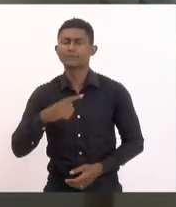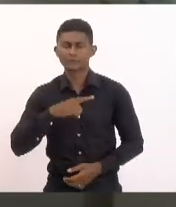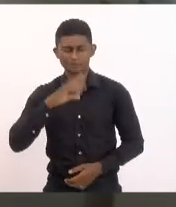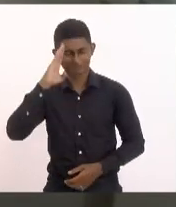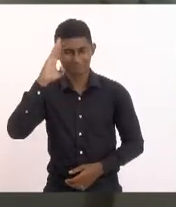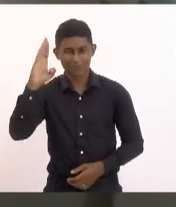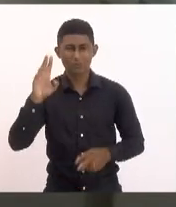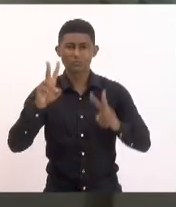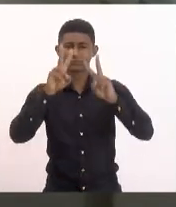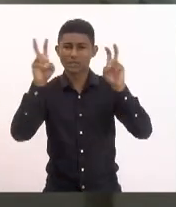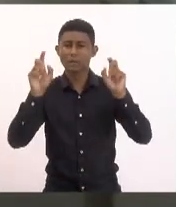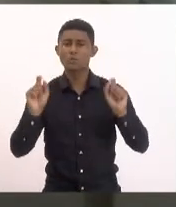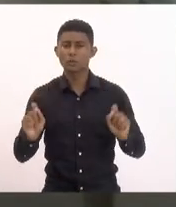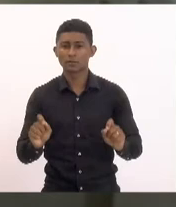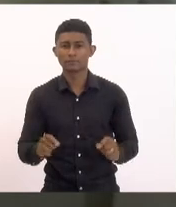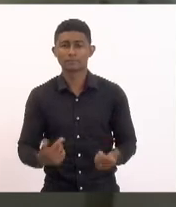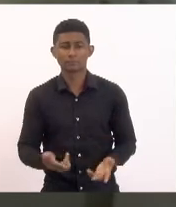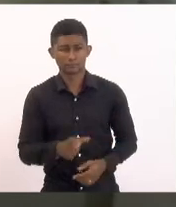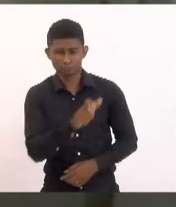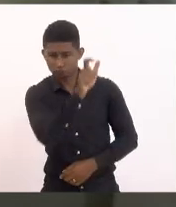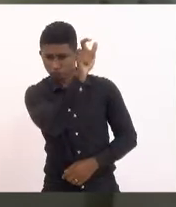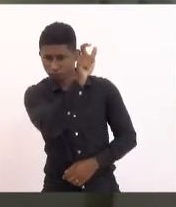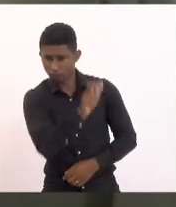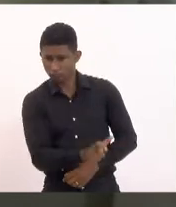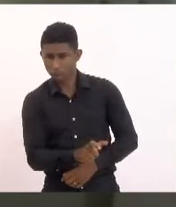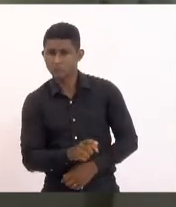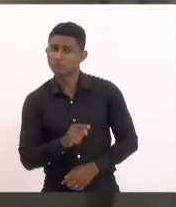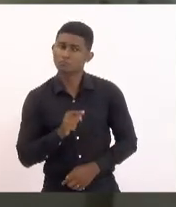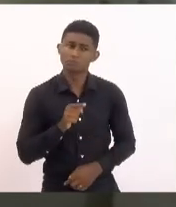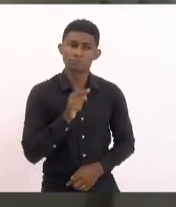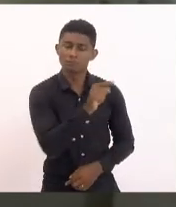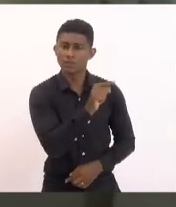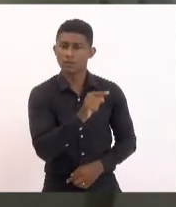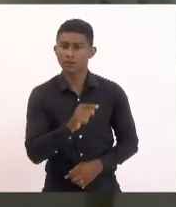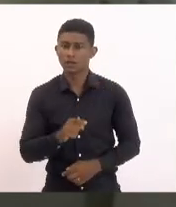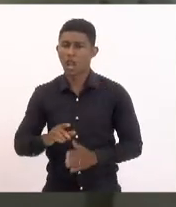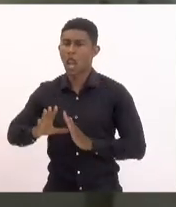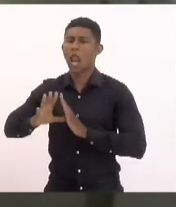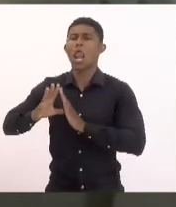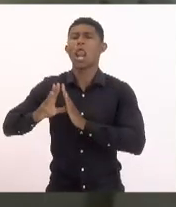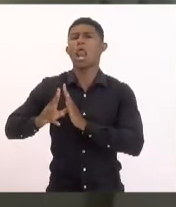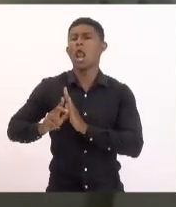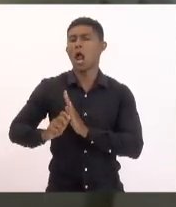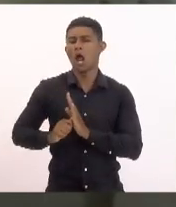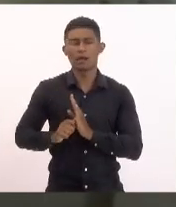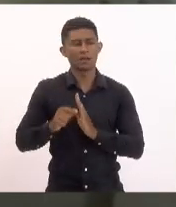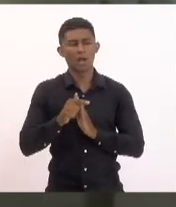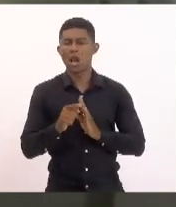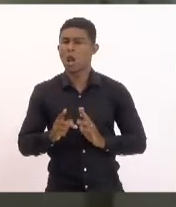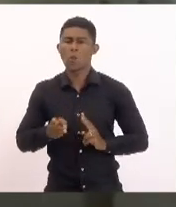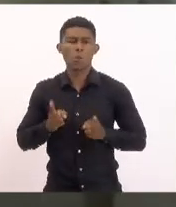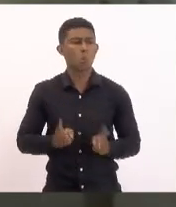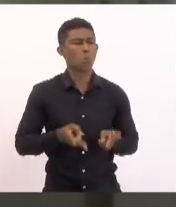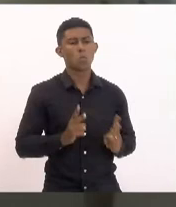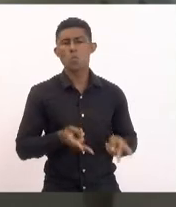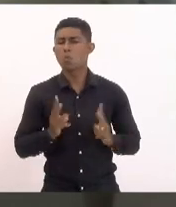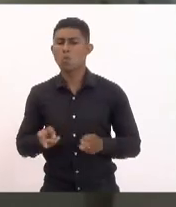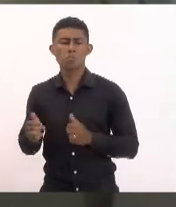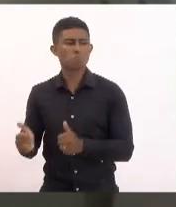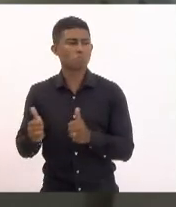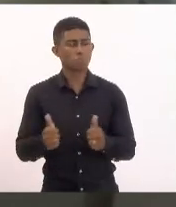um sonegador barra adulterador não pode continuar gozar de benefício fiscal,